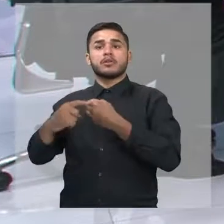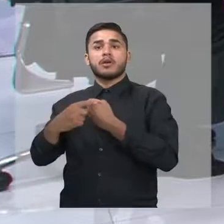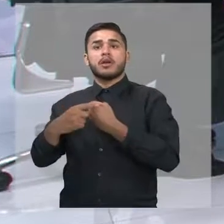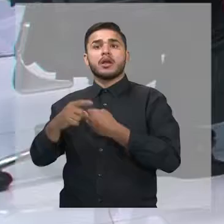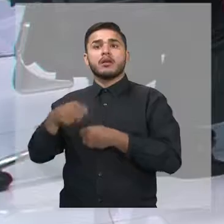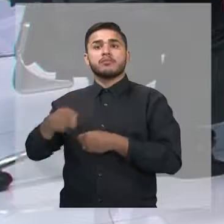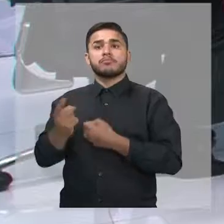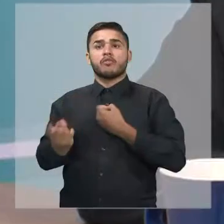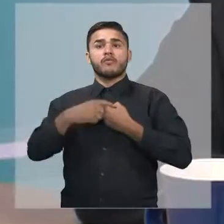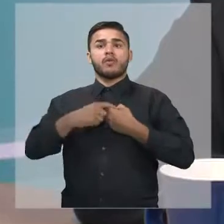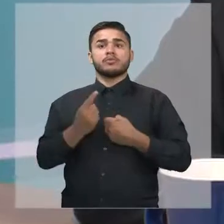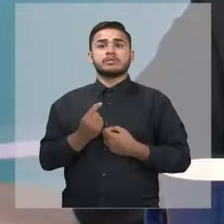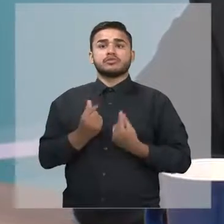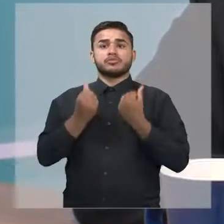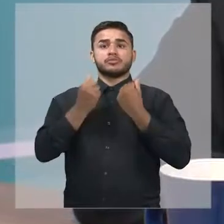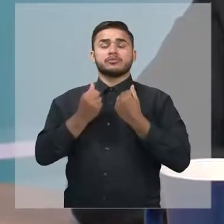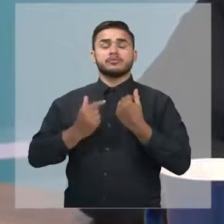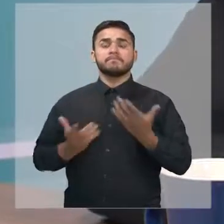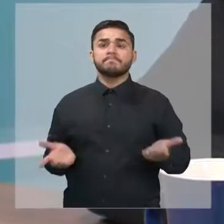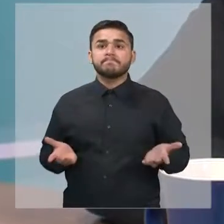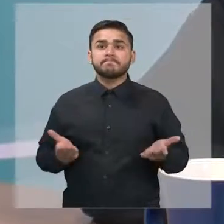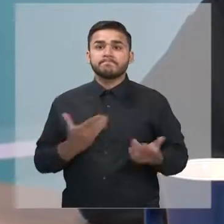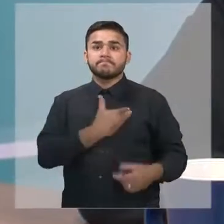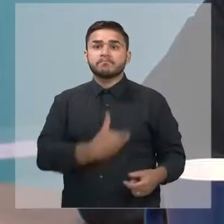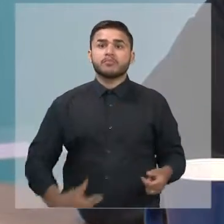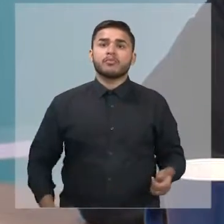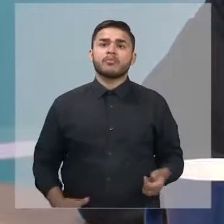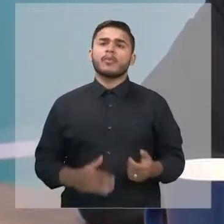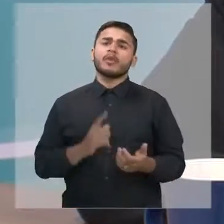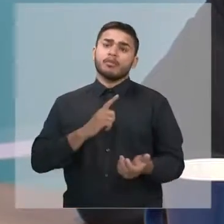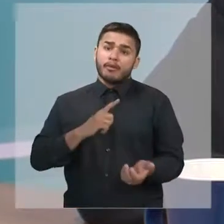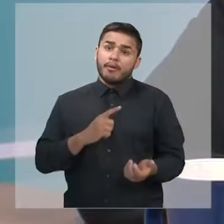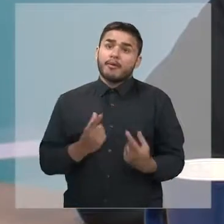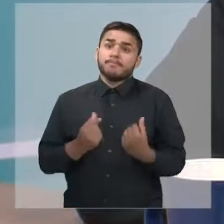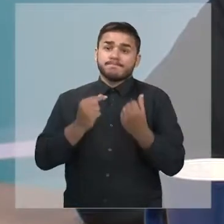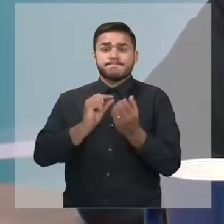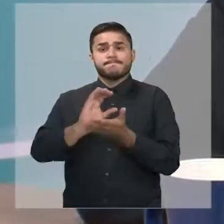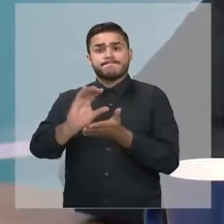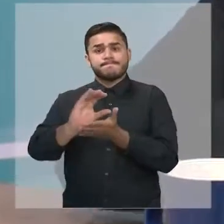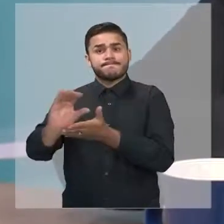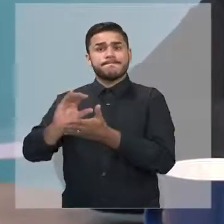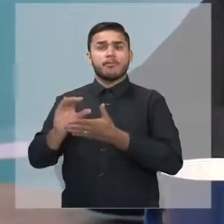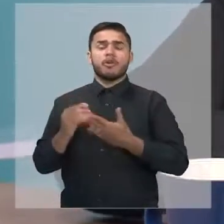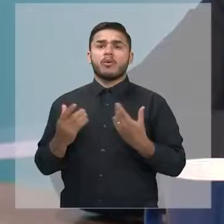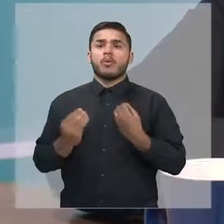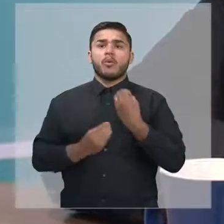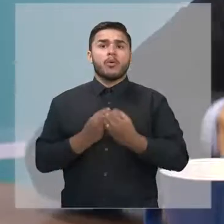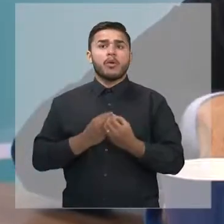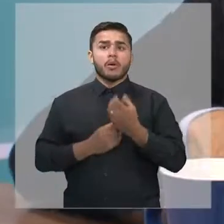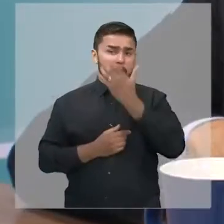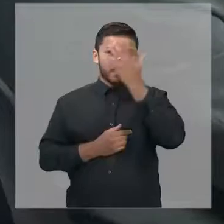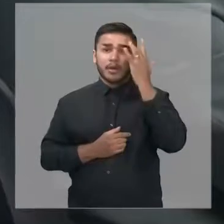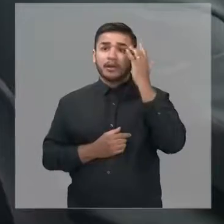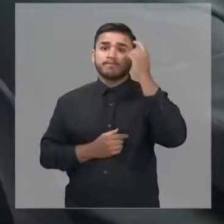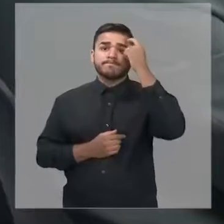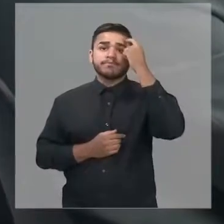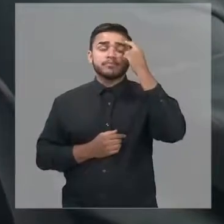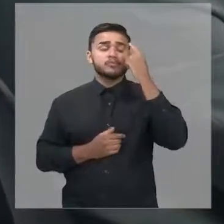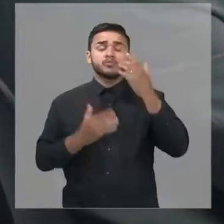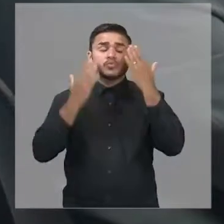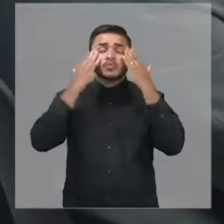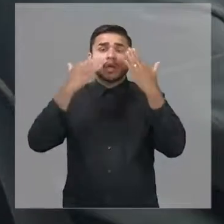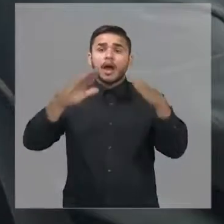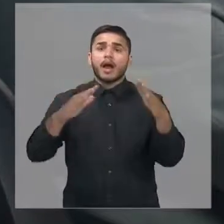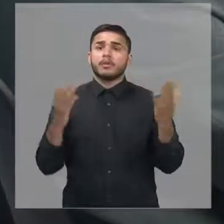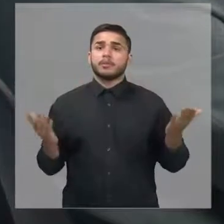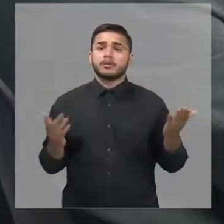que o cidadão acompanhe. Por que nós temos essa indiferença com o dinheiro público e por que, por exemplo, na Alemanha, o